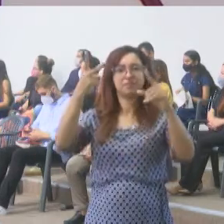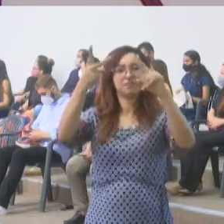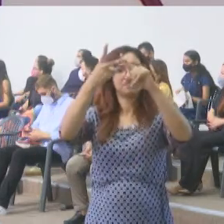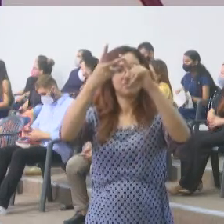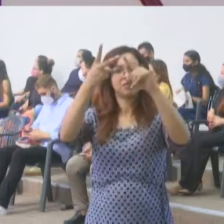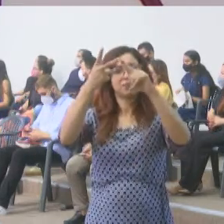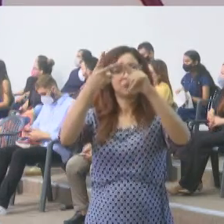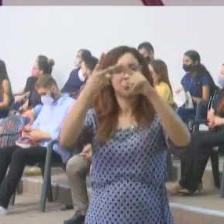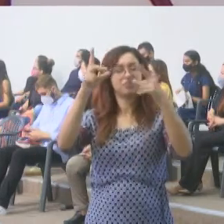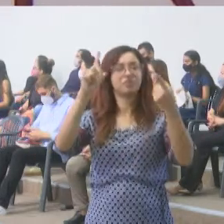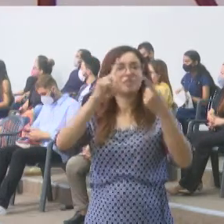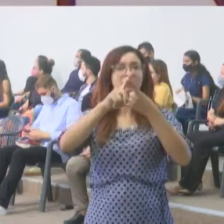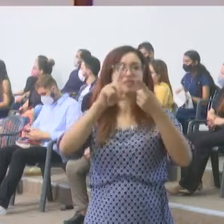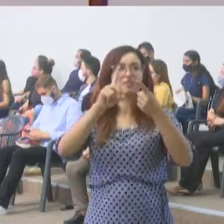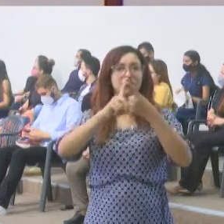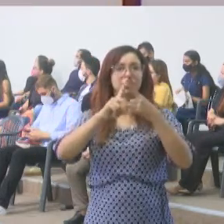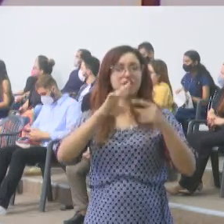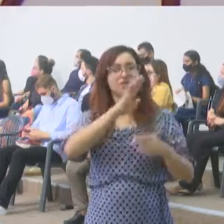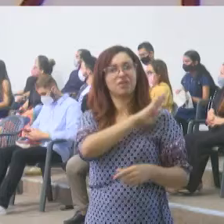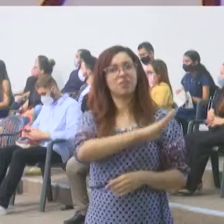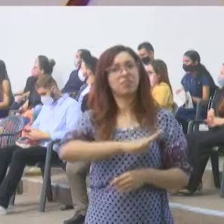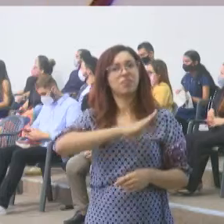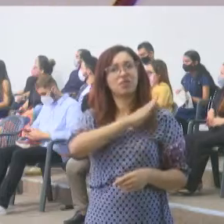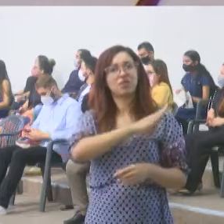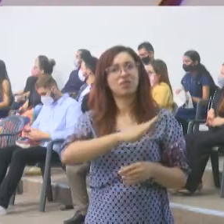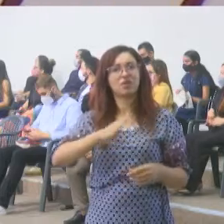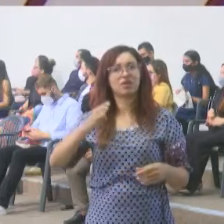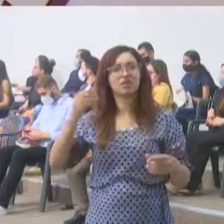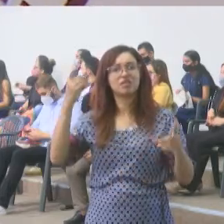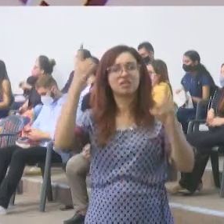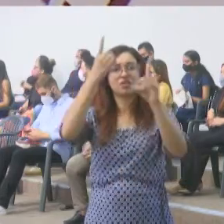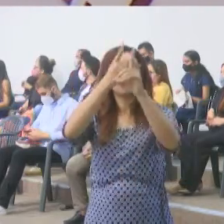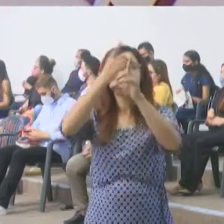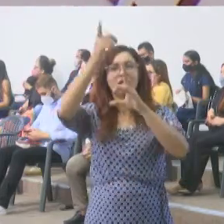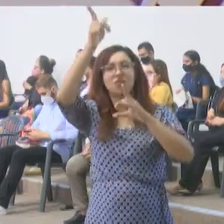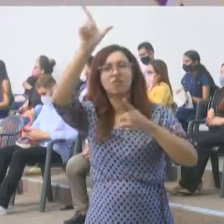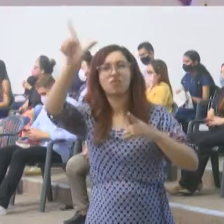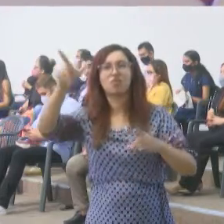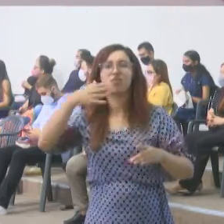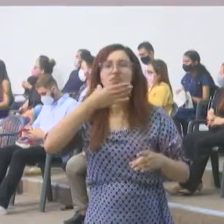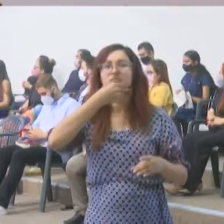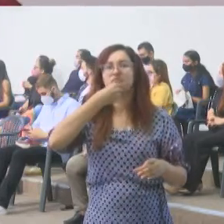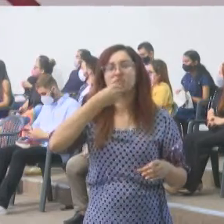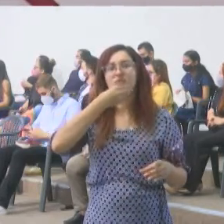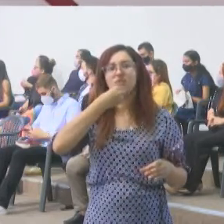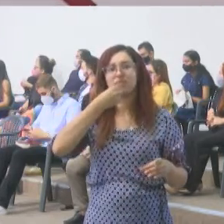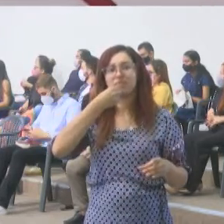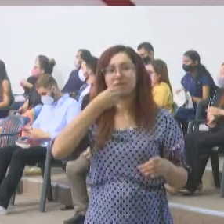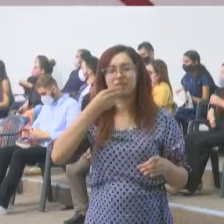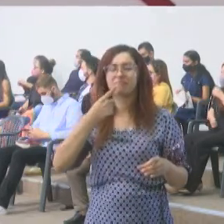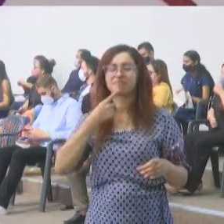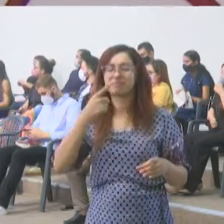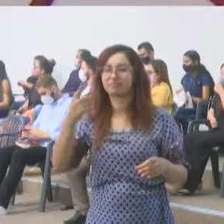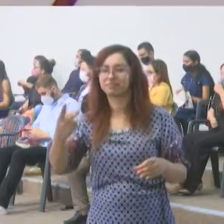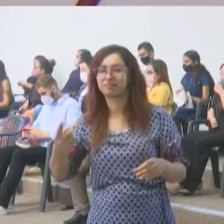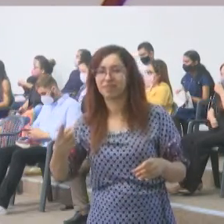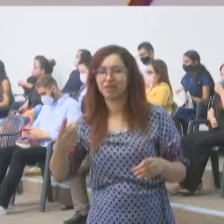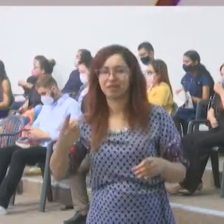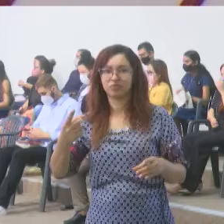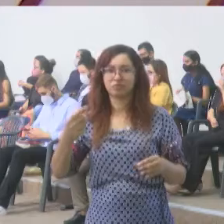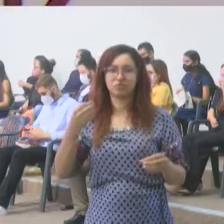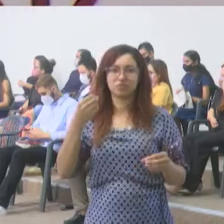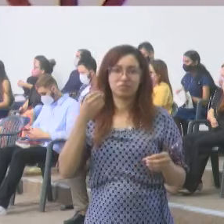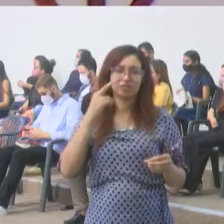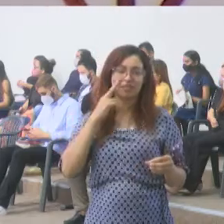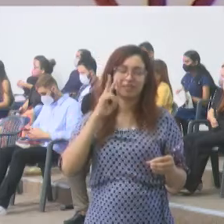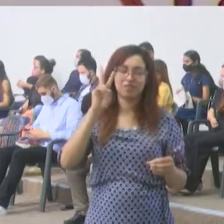naquele lugar Boaz encontraria o outro resgatador, o resgatador mais chegado. Olha mais uma vez como a providência de Deus,